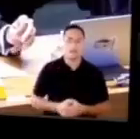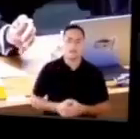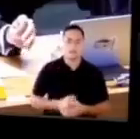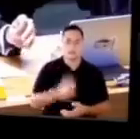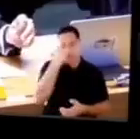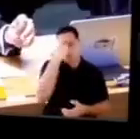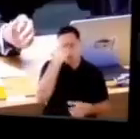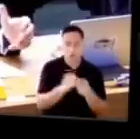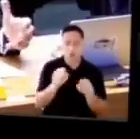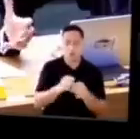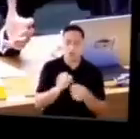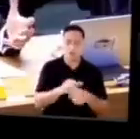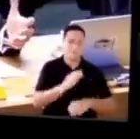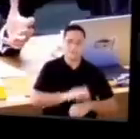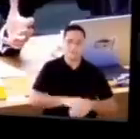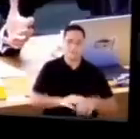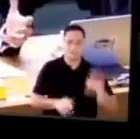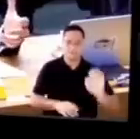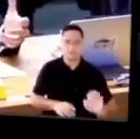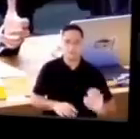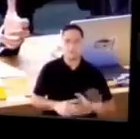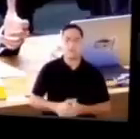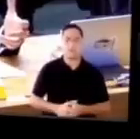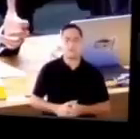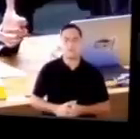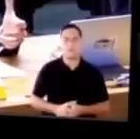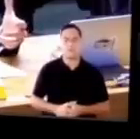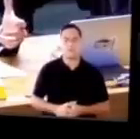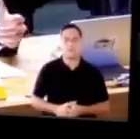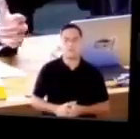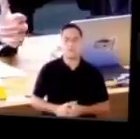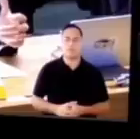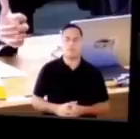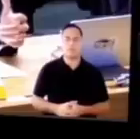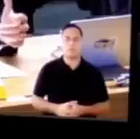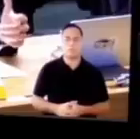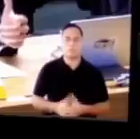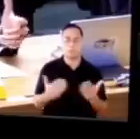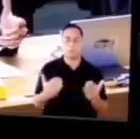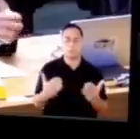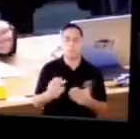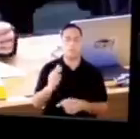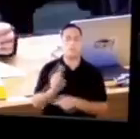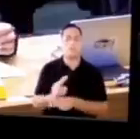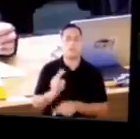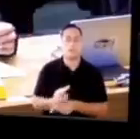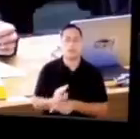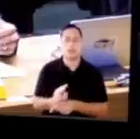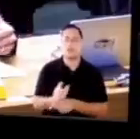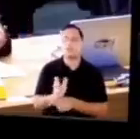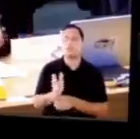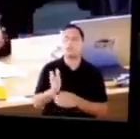então que tipo de proteção de preservação de continuidade pode ter a vida